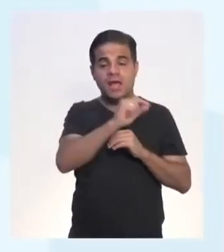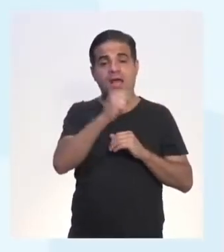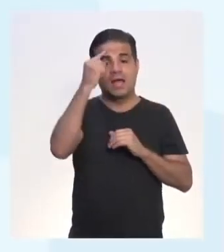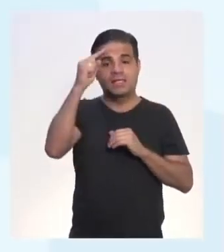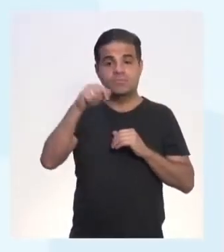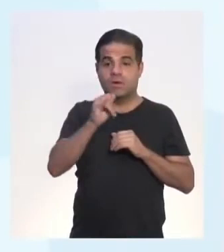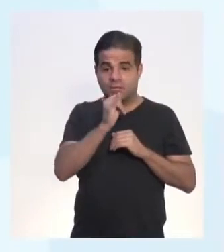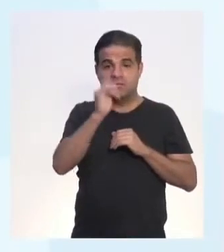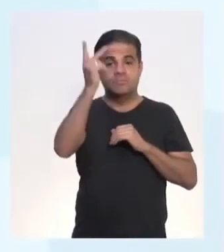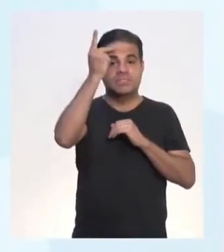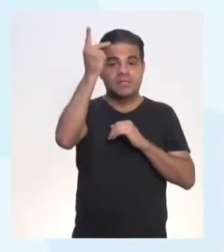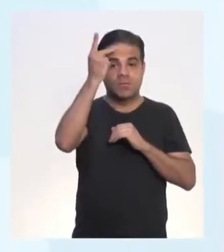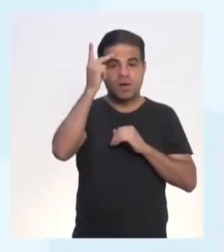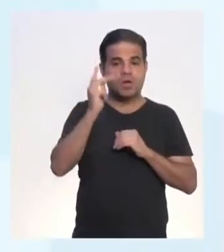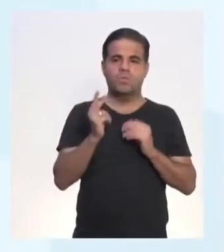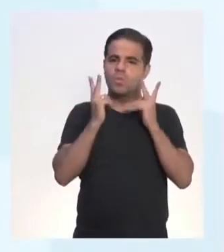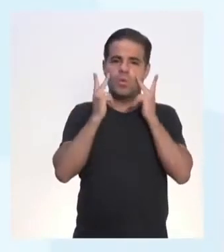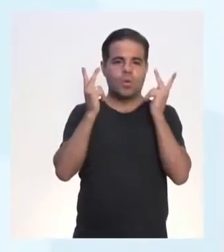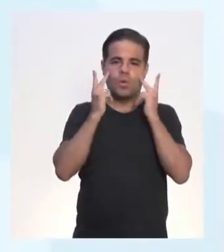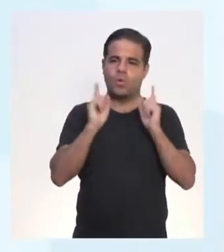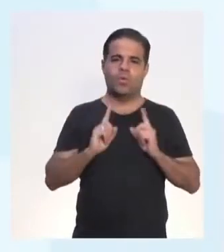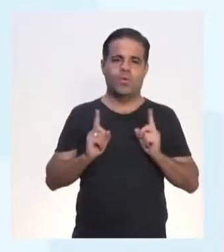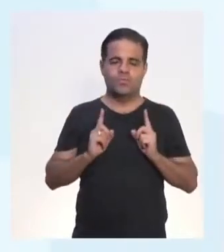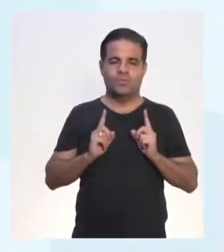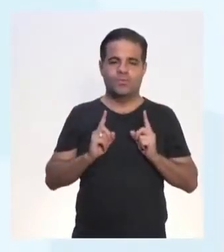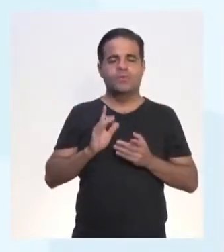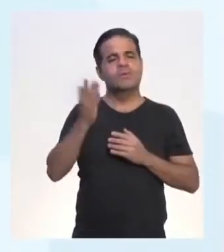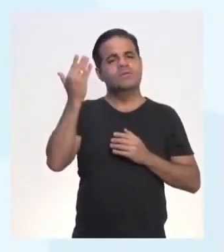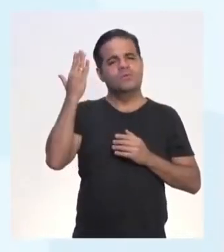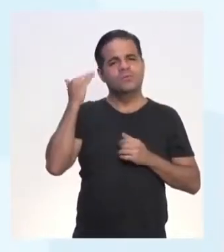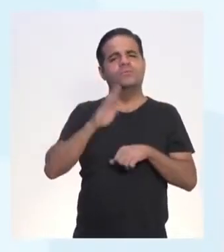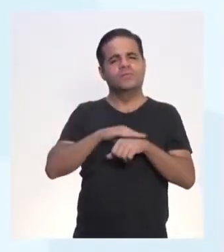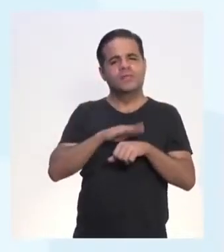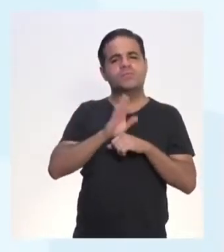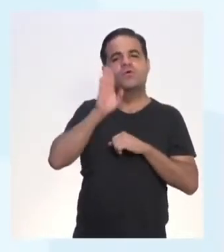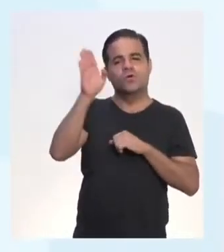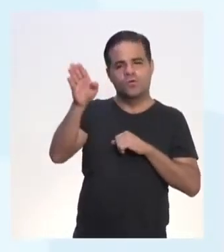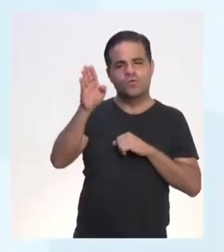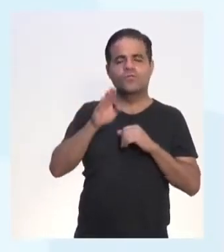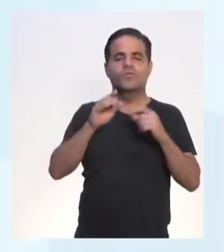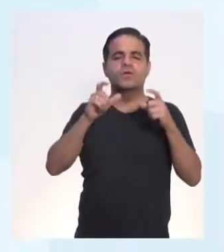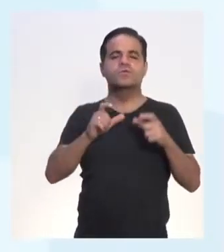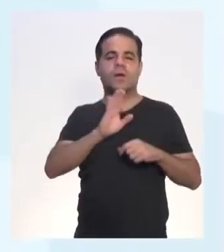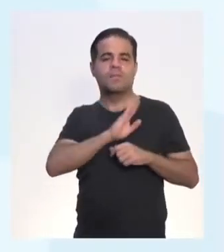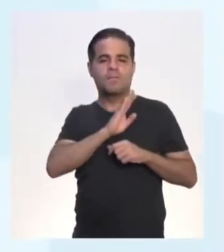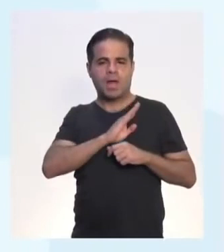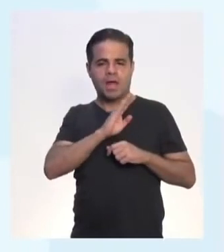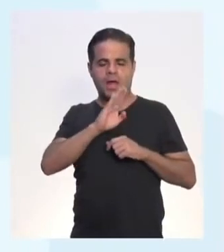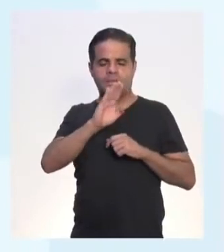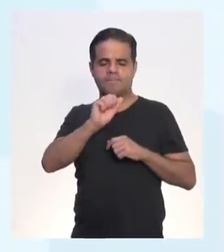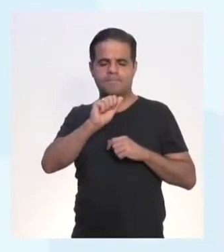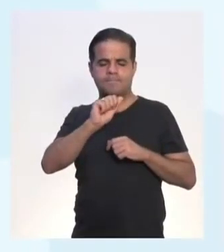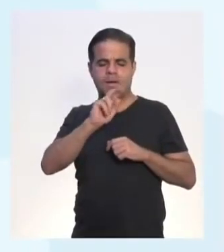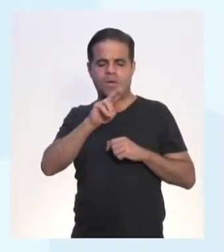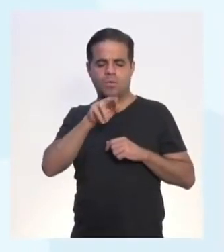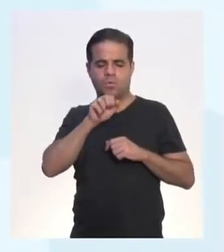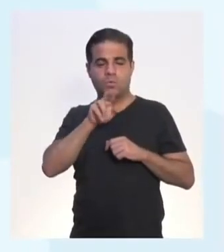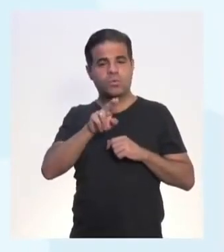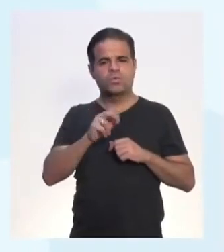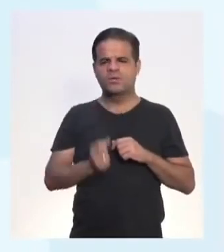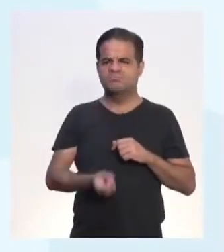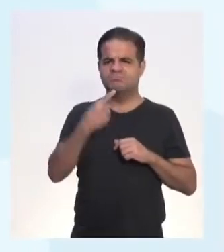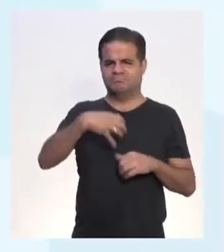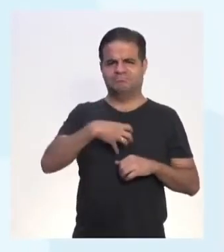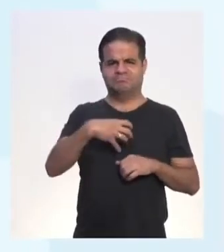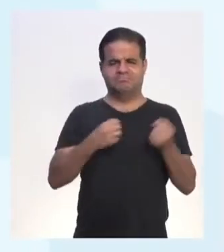São Paulo não é muito comum, né, mas há algum tempo atrás eu fui lá para Bauru e eu estranhei dirigir em Bauru, porque,